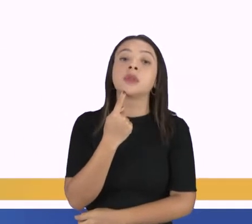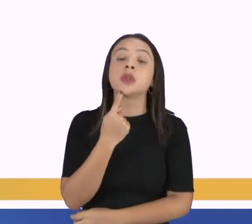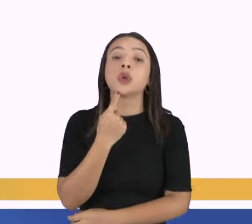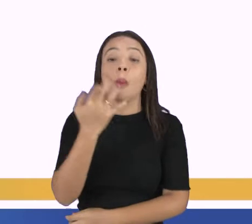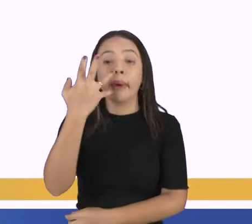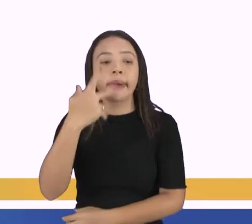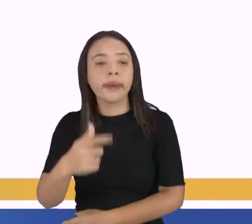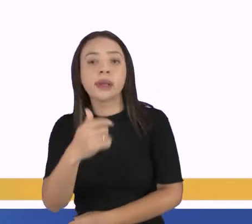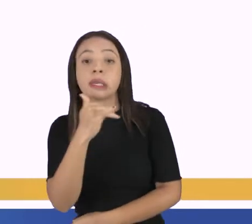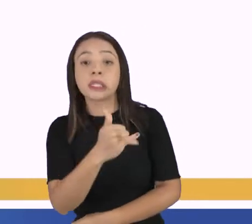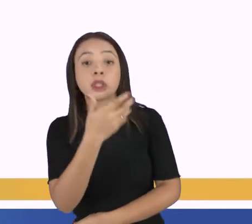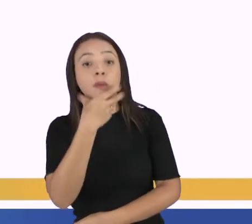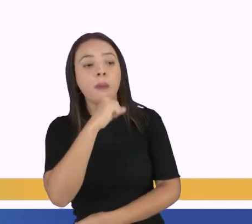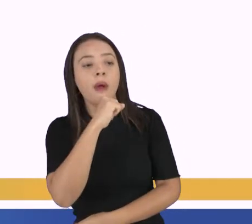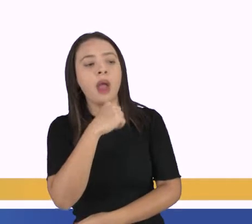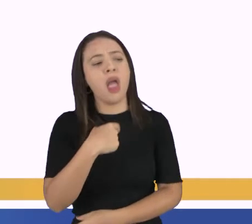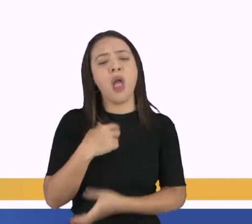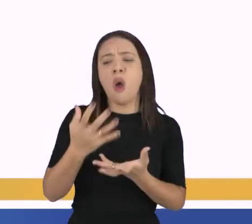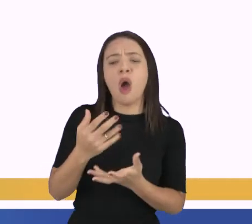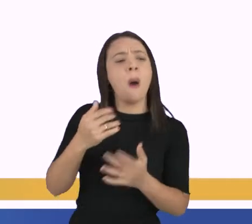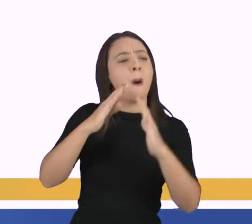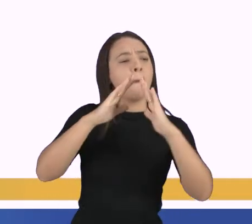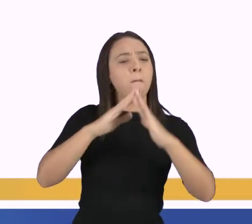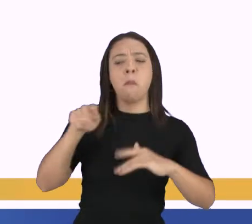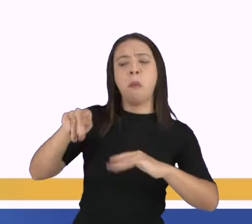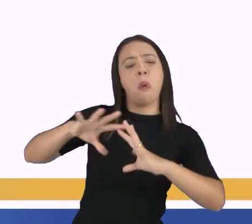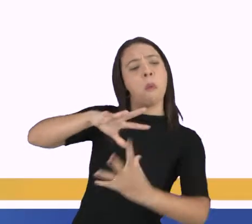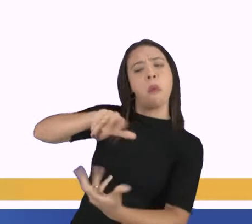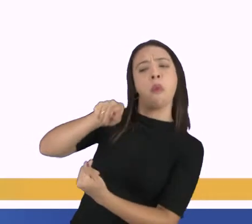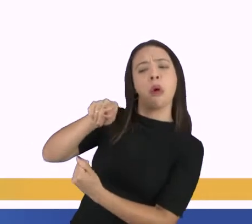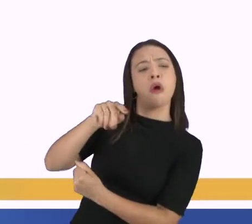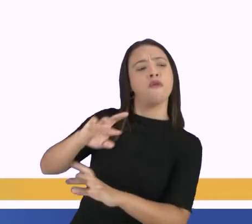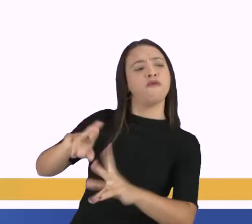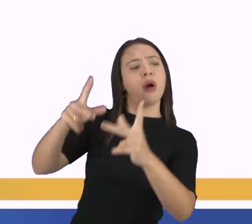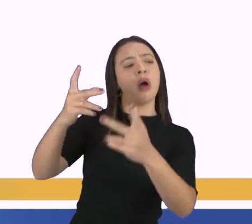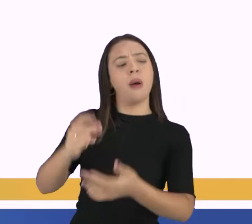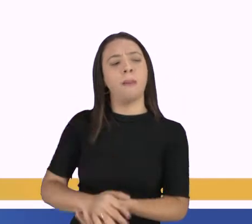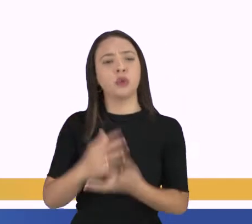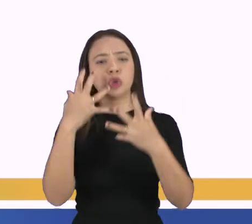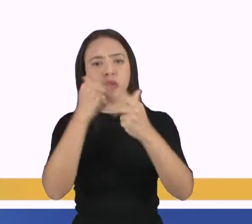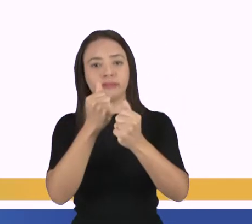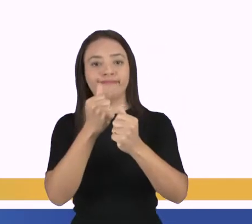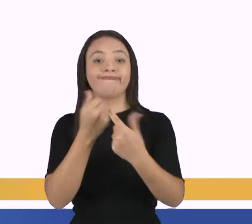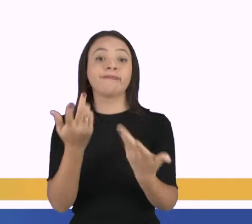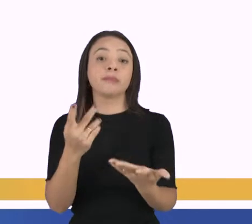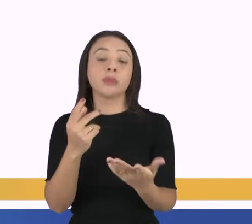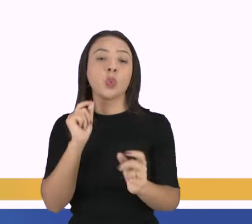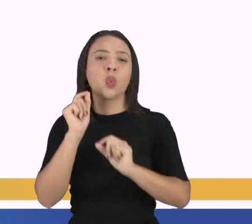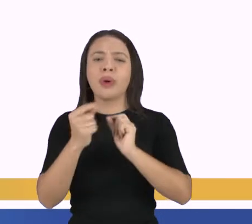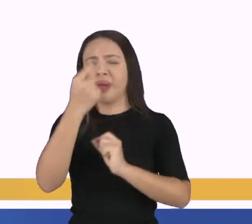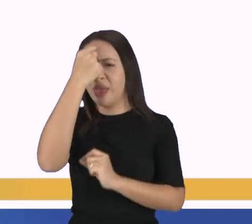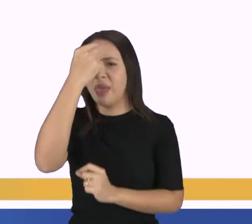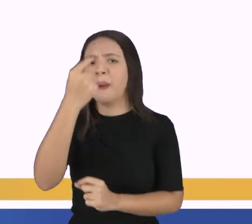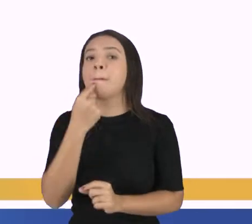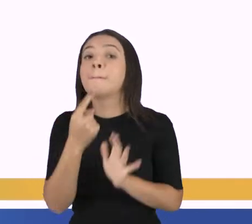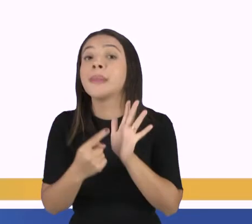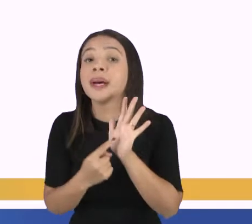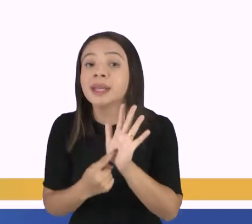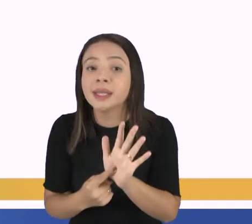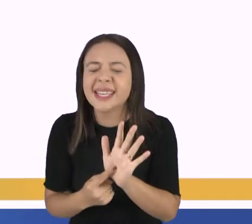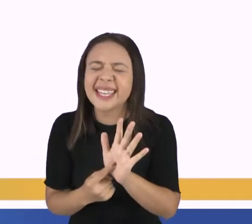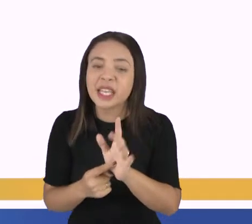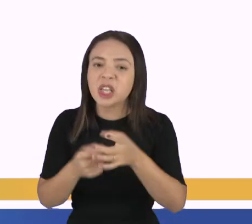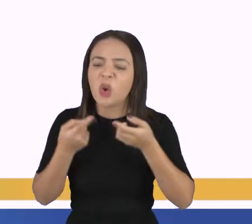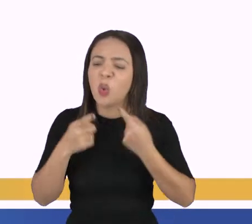Mostrando, né? Isso é uma crítica, né, pessoal? Mostrando uma realidade que nós vivenciamos, né? Onde muitas pessoas não